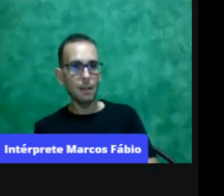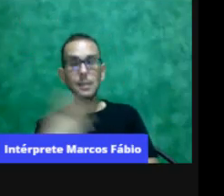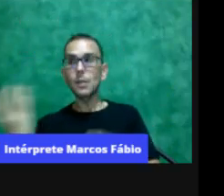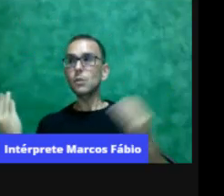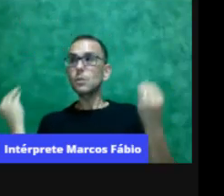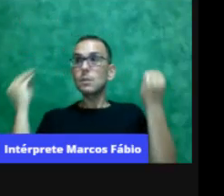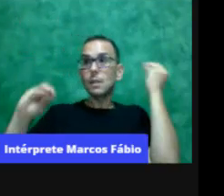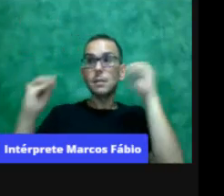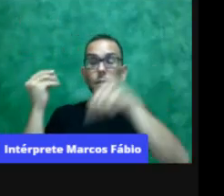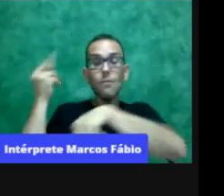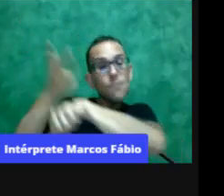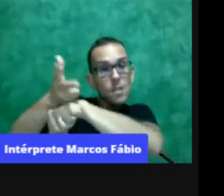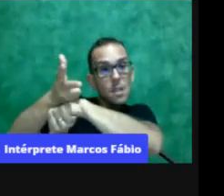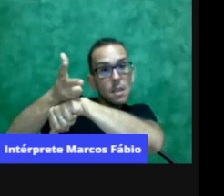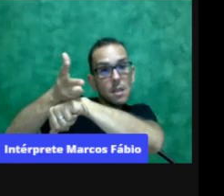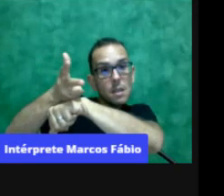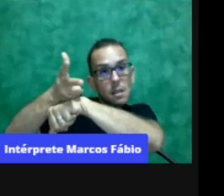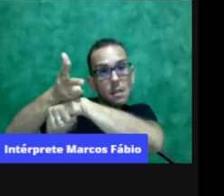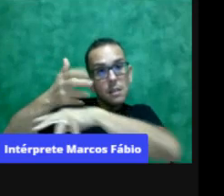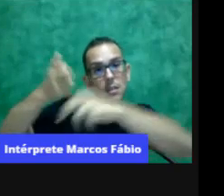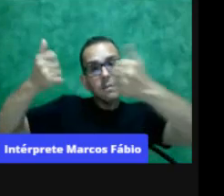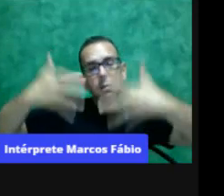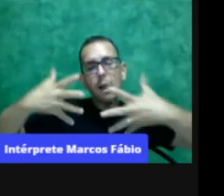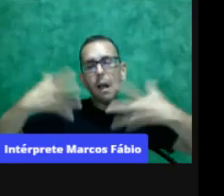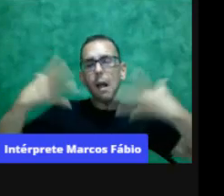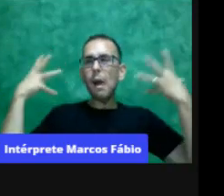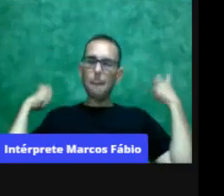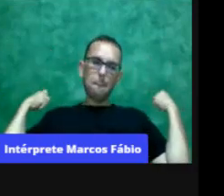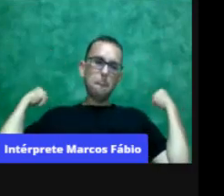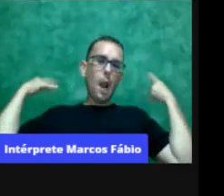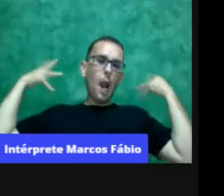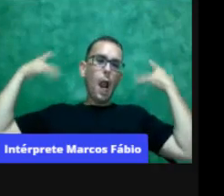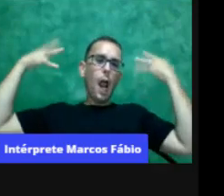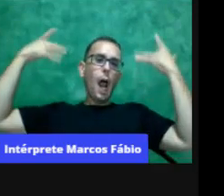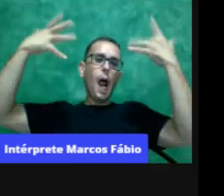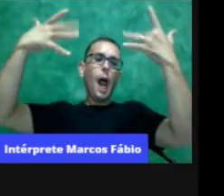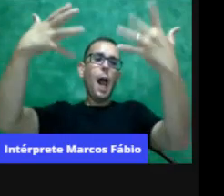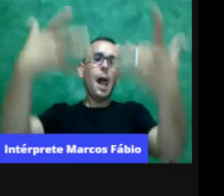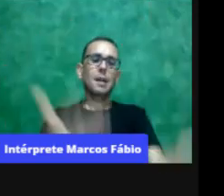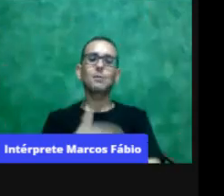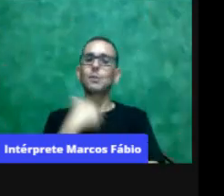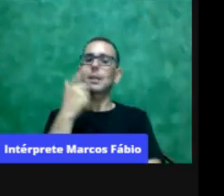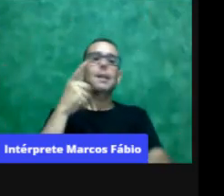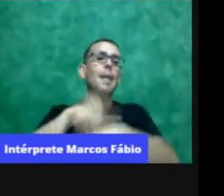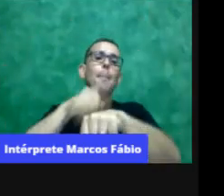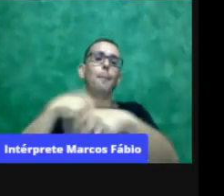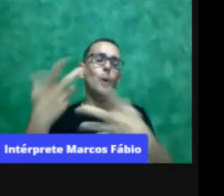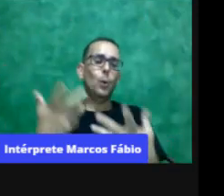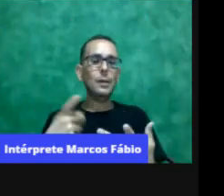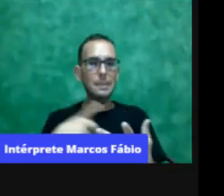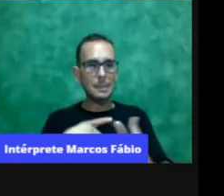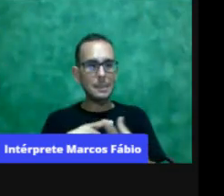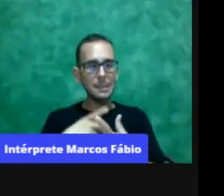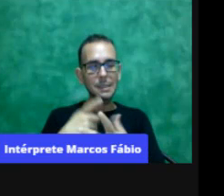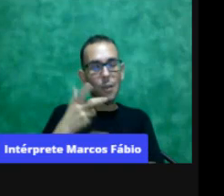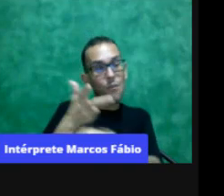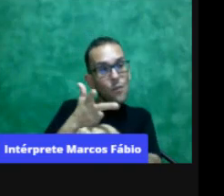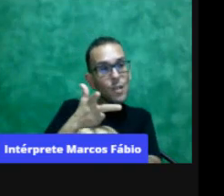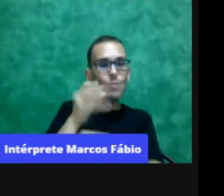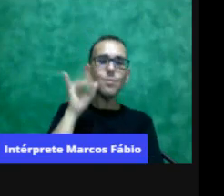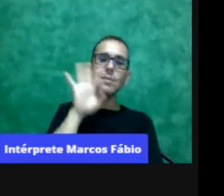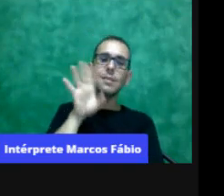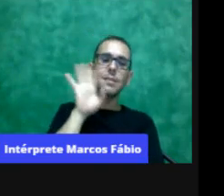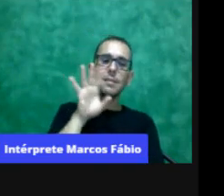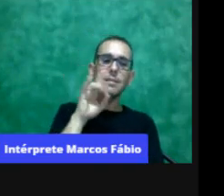os vídeos dos professores da rede, eu ia ter que trazer muitos, já não ia dar tempo de eu mostrar de todo mundo aqui. Tem uns muito interessantes, né?